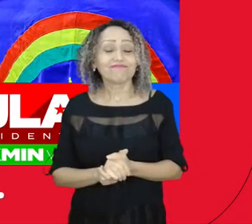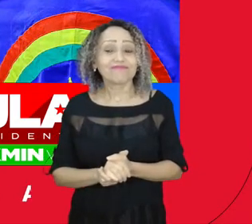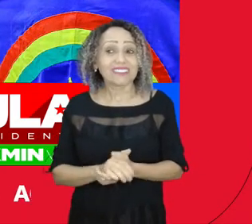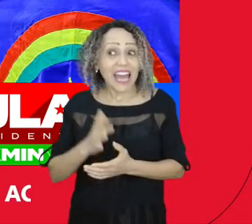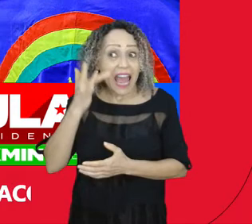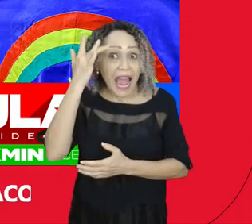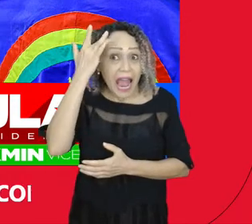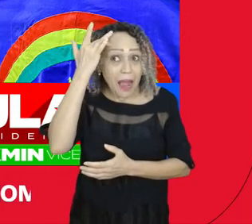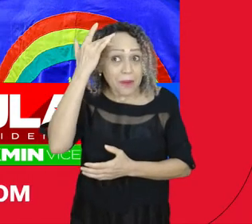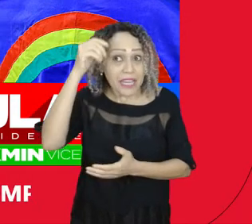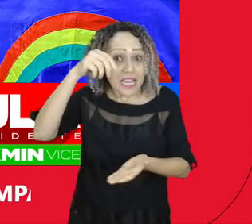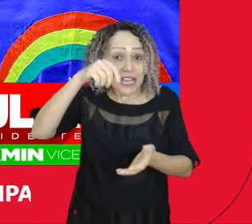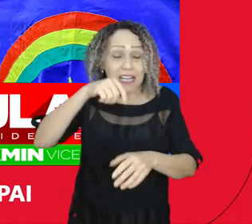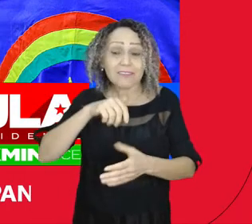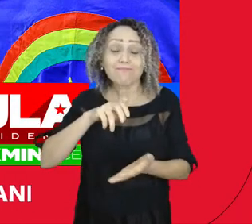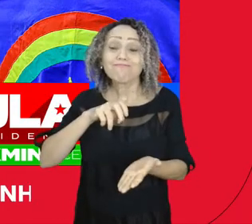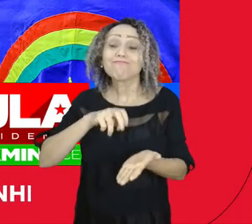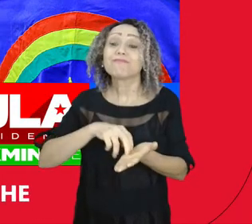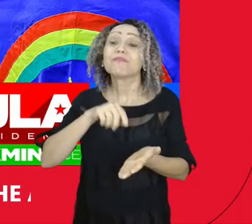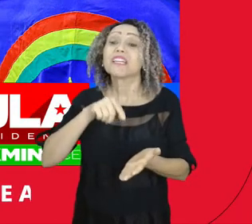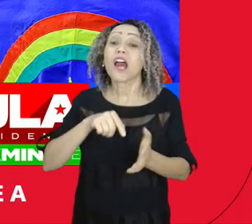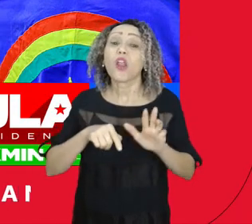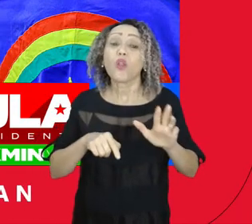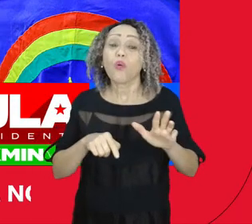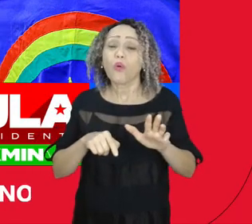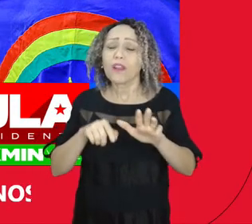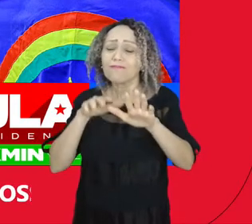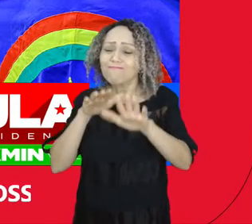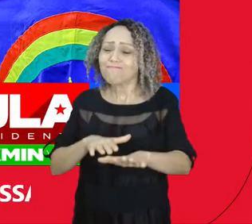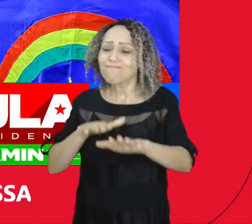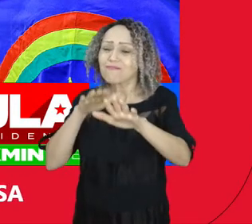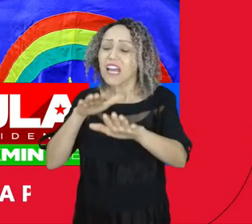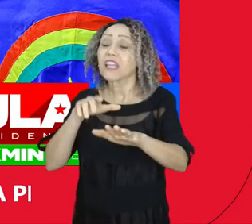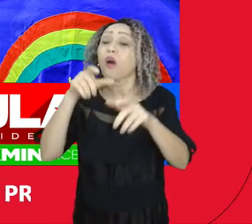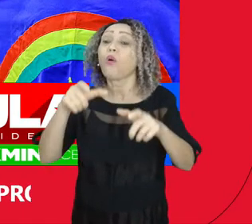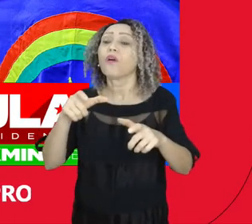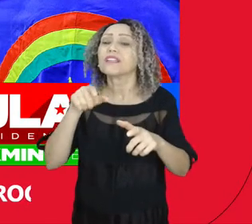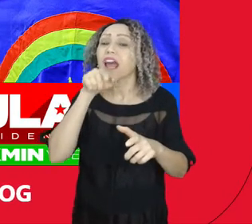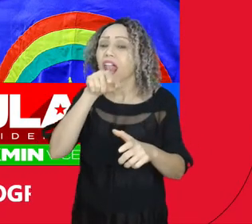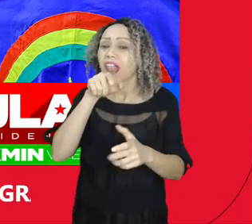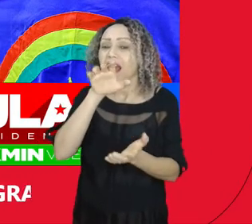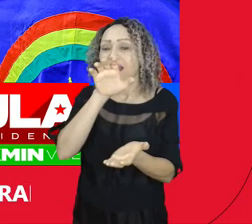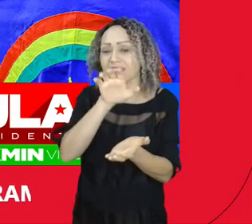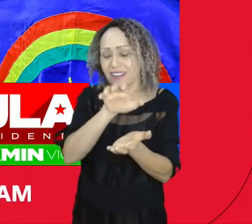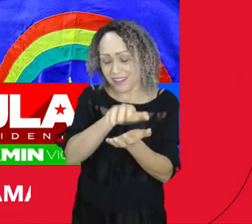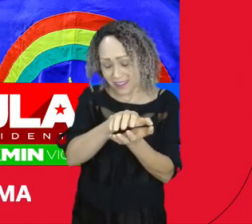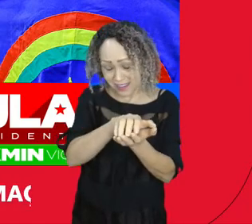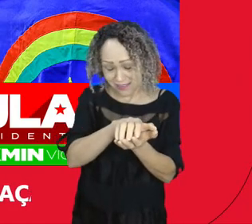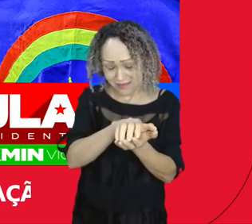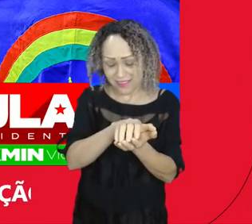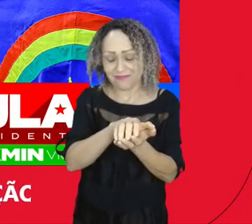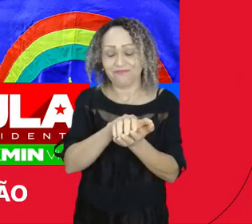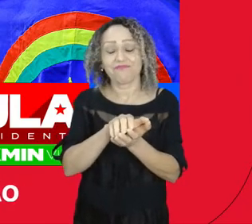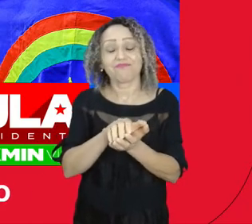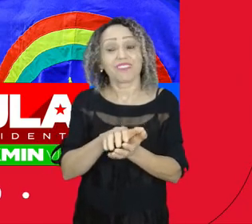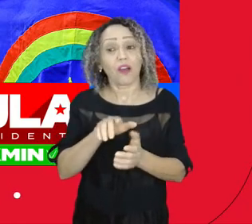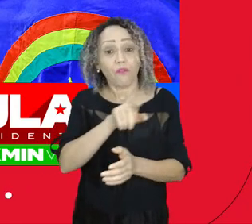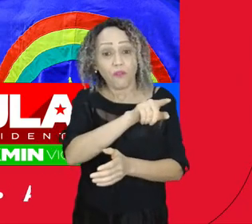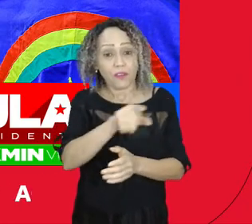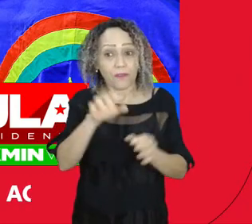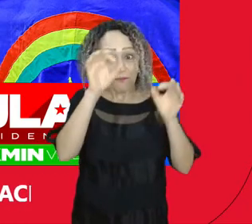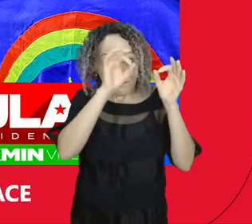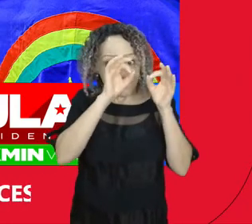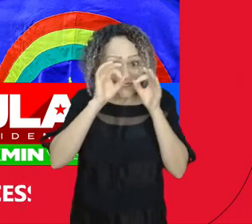da Caminhada Brasil da Esperança no Recife, como a gente conversou agora com a Tereza Leitão. Fica ligado aqui na Rede Povo de Comunicação, que você não